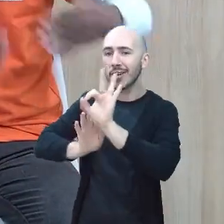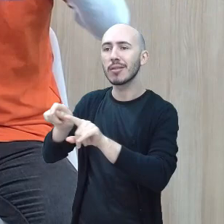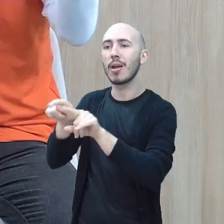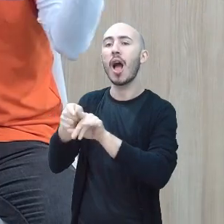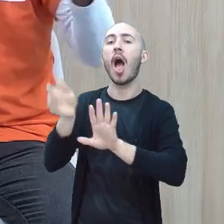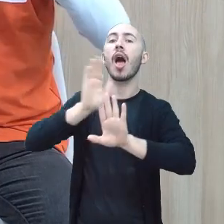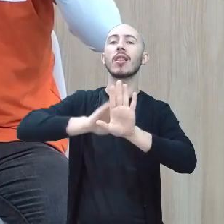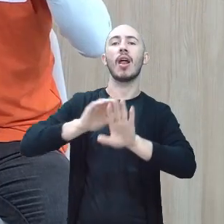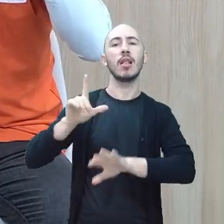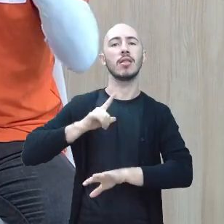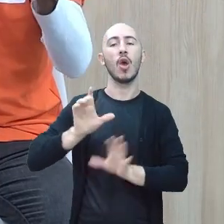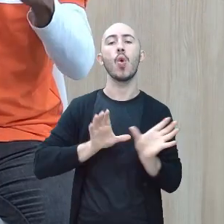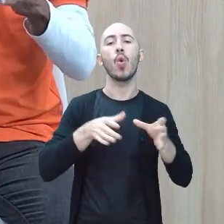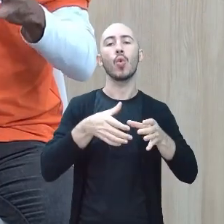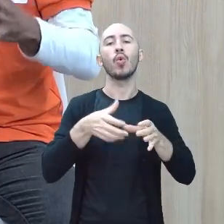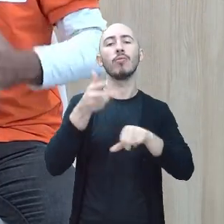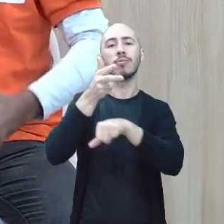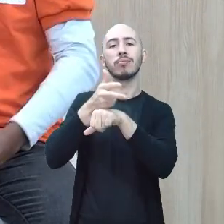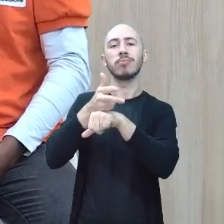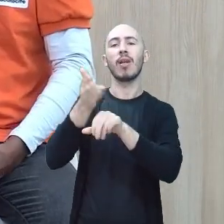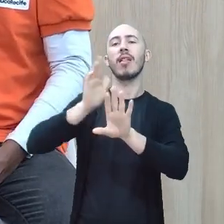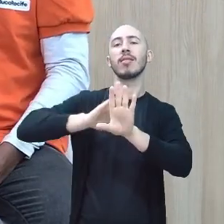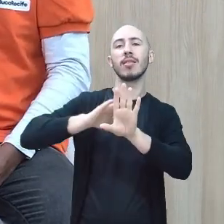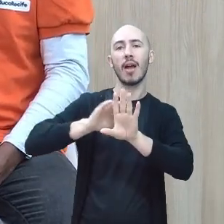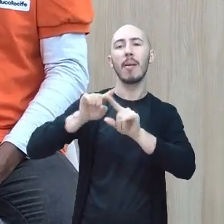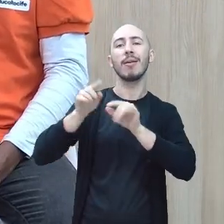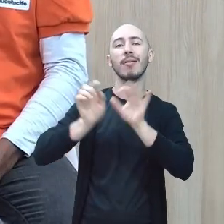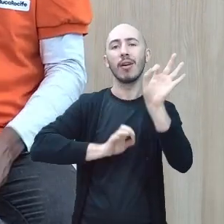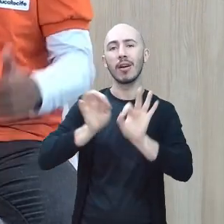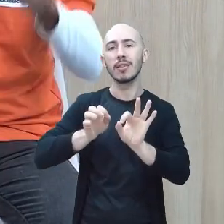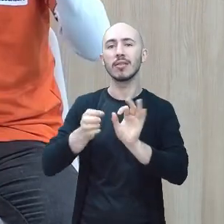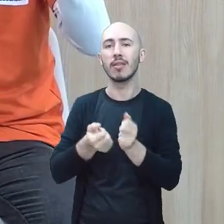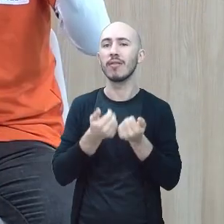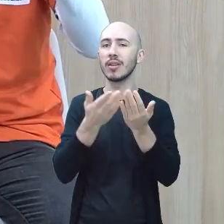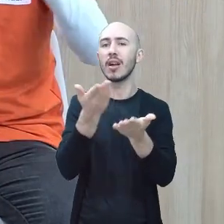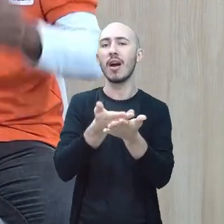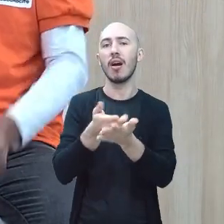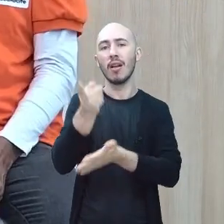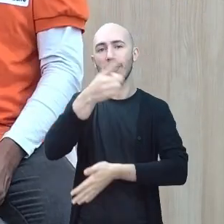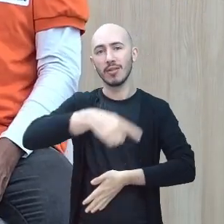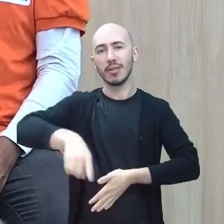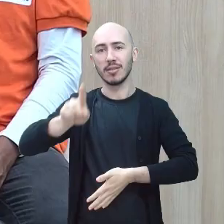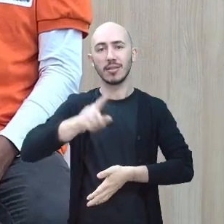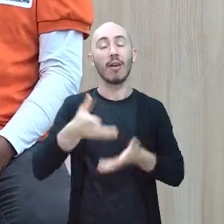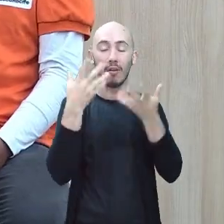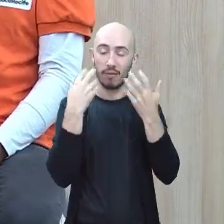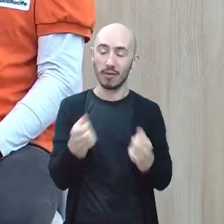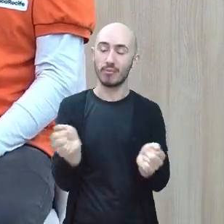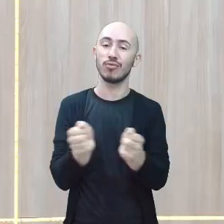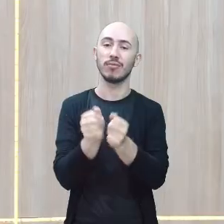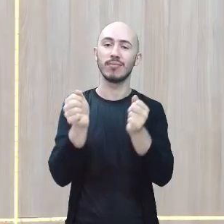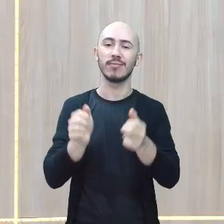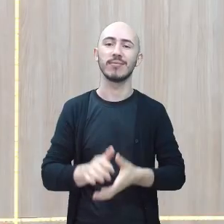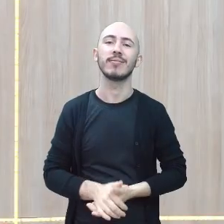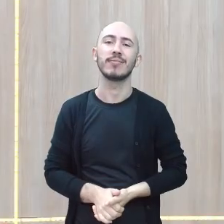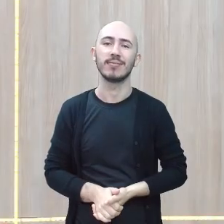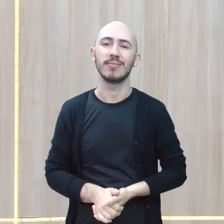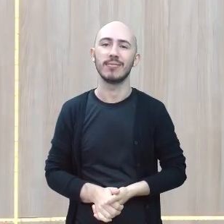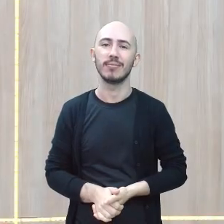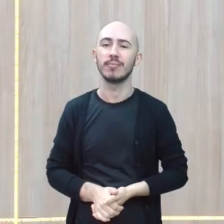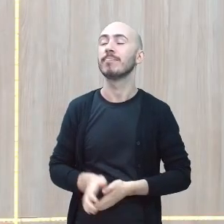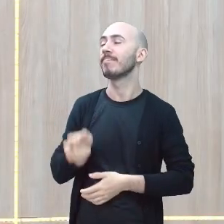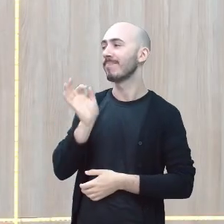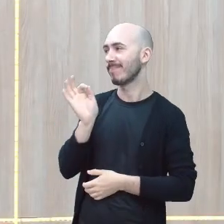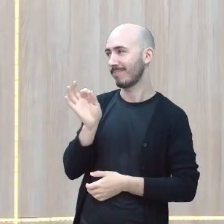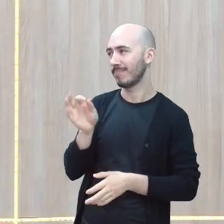das câmeras e você nem conhece, mas é tudo para você. Então, vamos nessa, Luciano. Então,